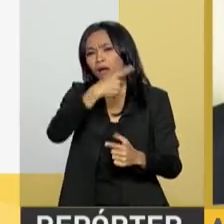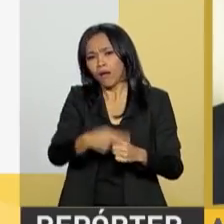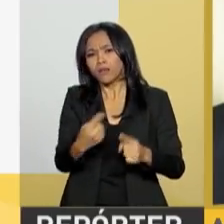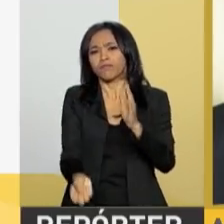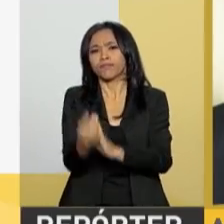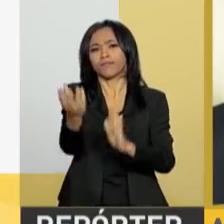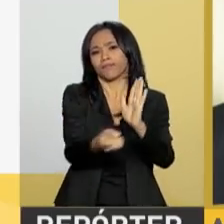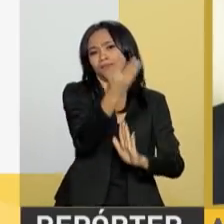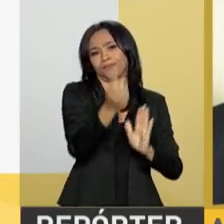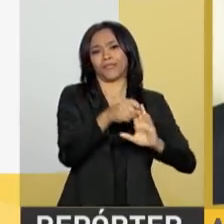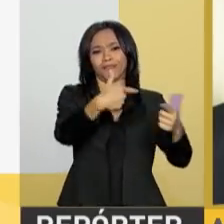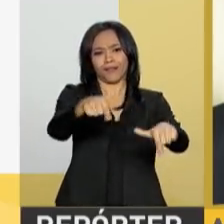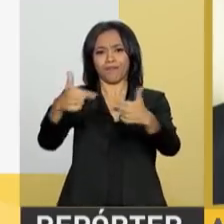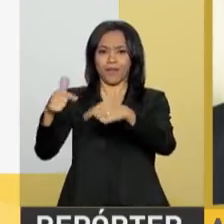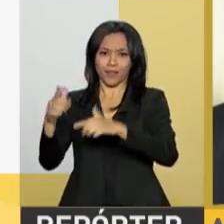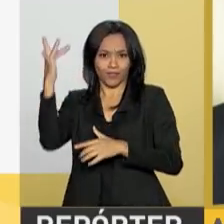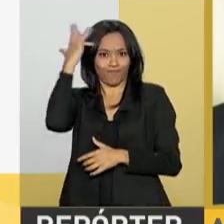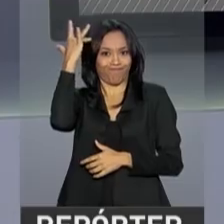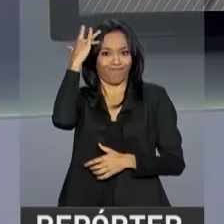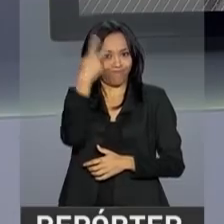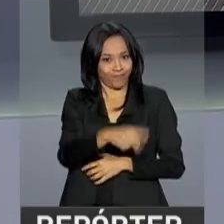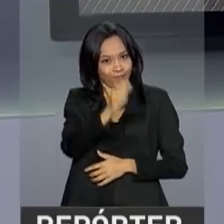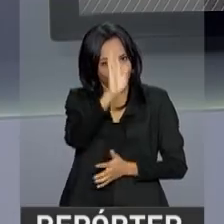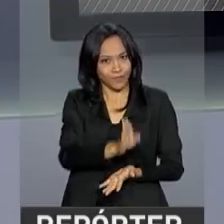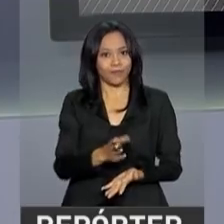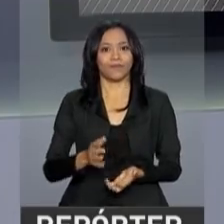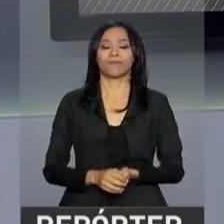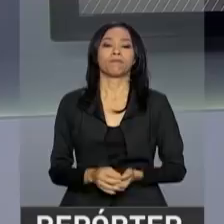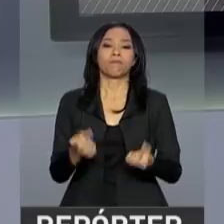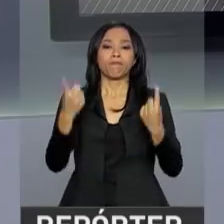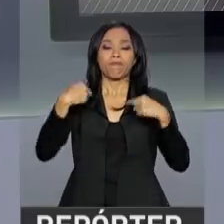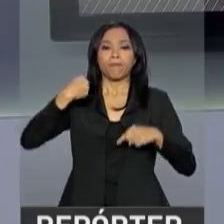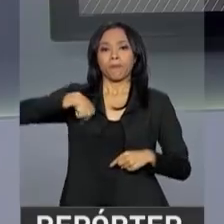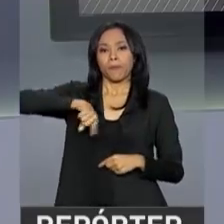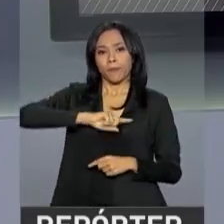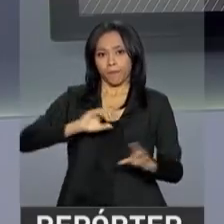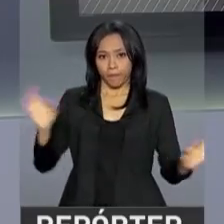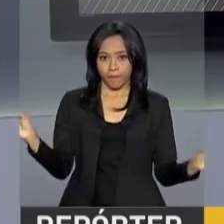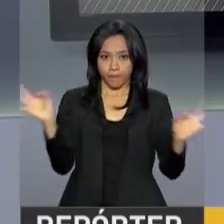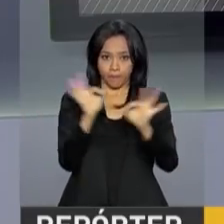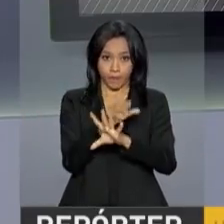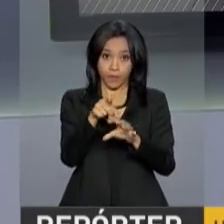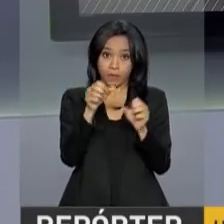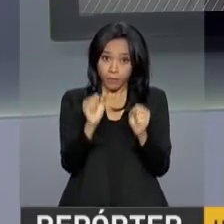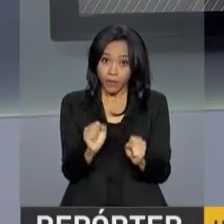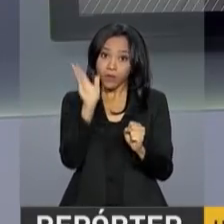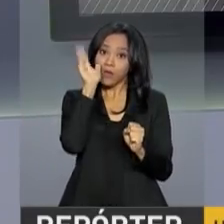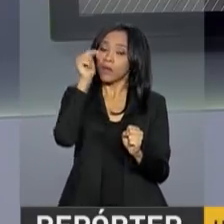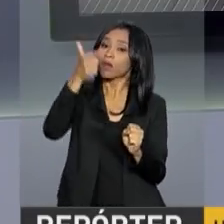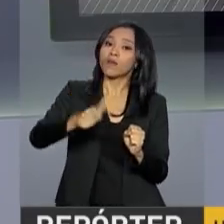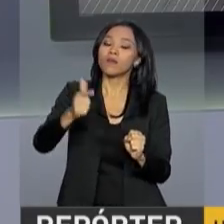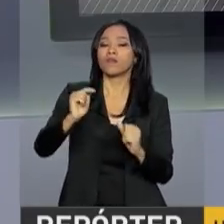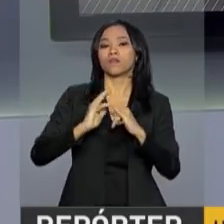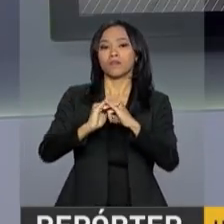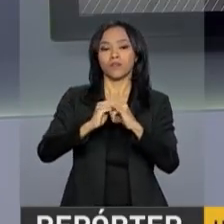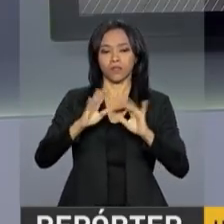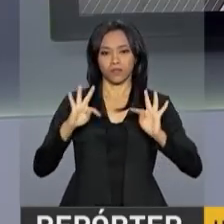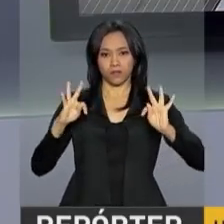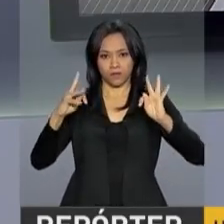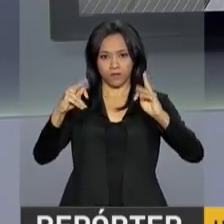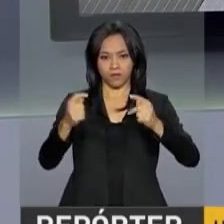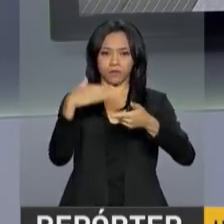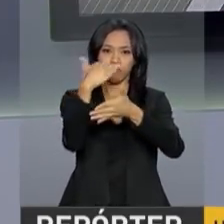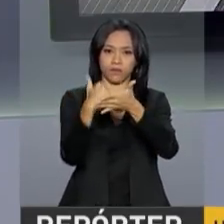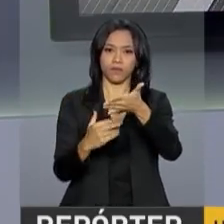para os nossos jogadores nós ficamos por aqui você pode rever as reportagens no youtube e toda a programação